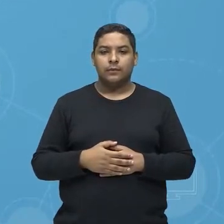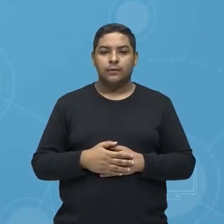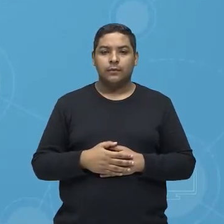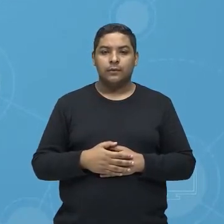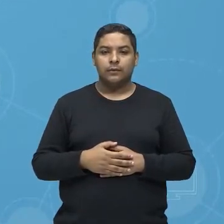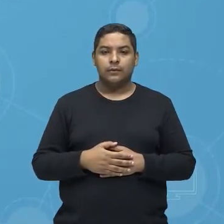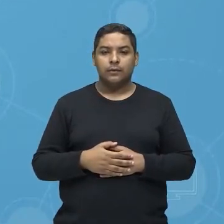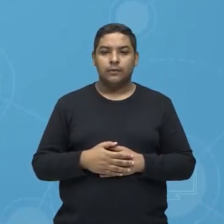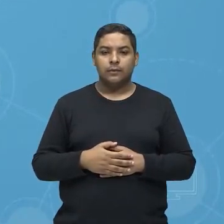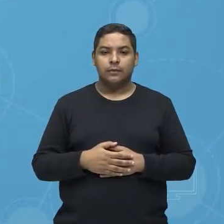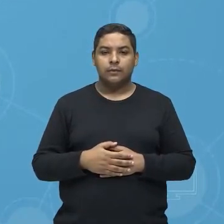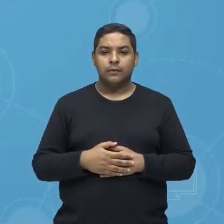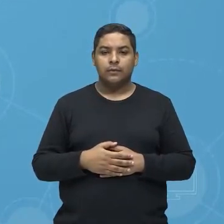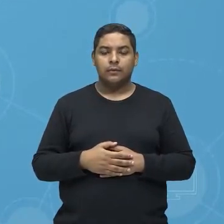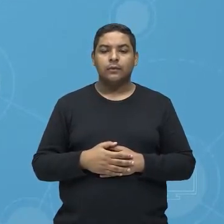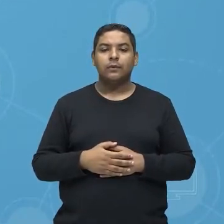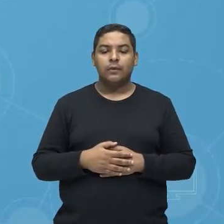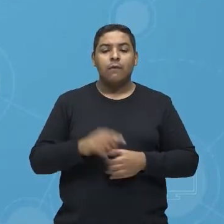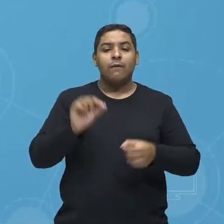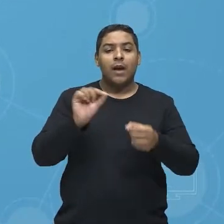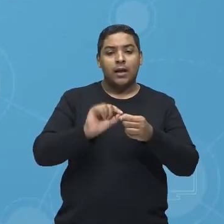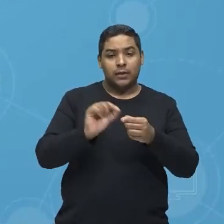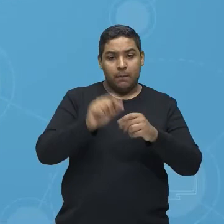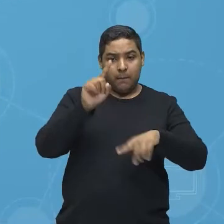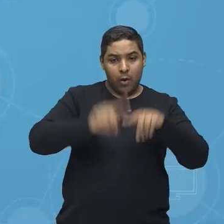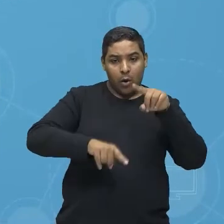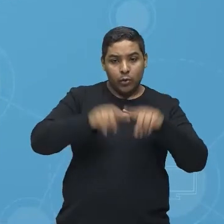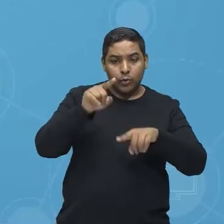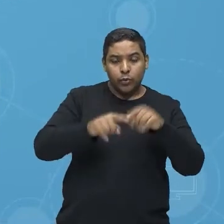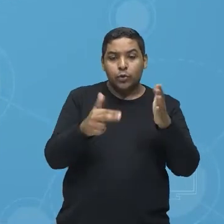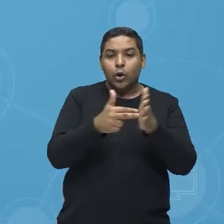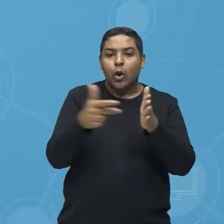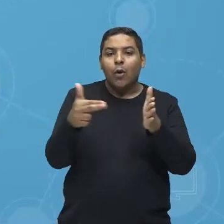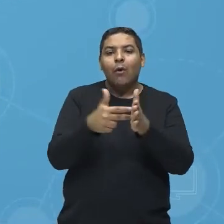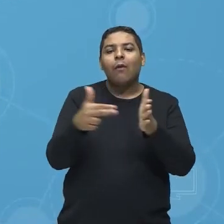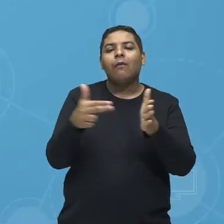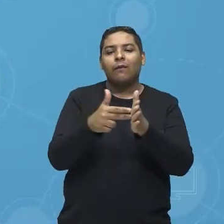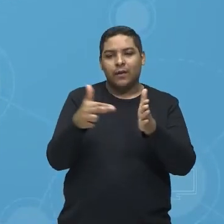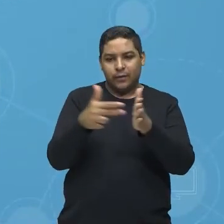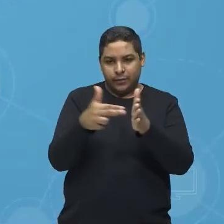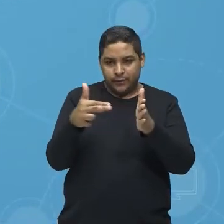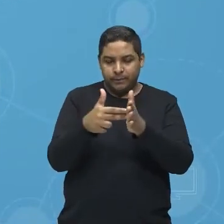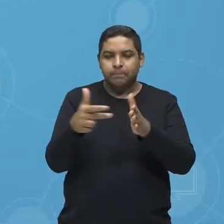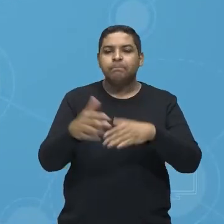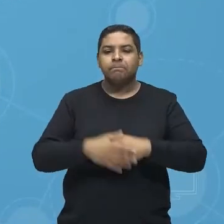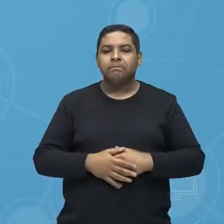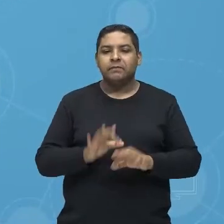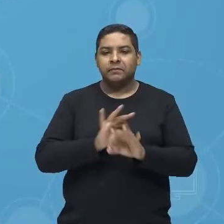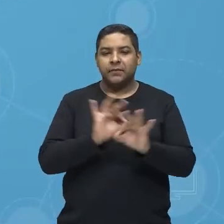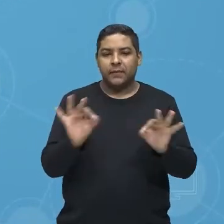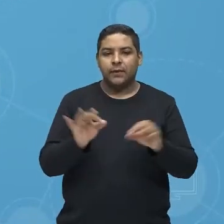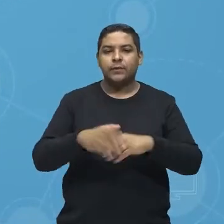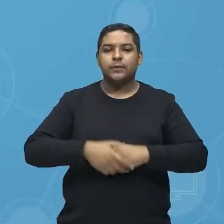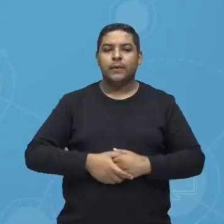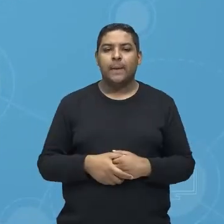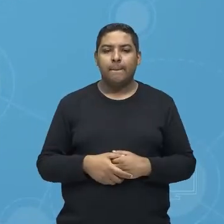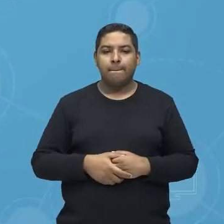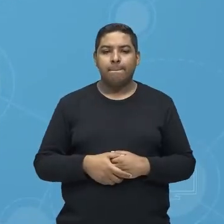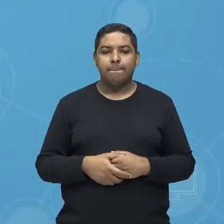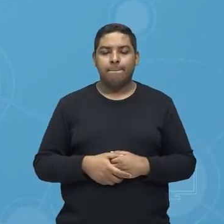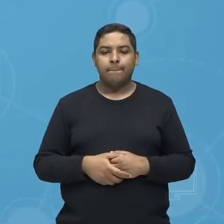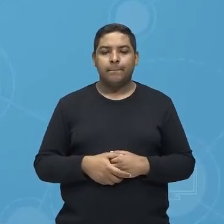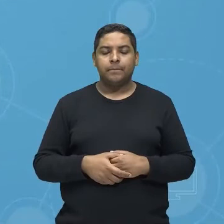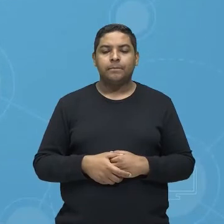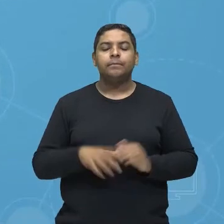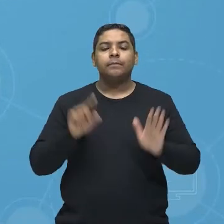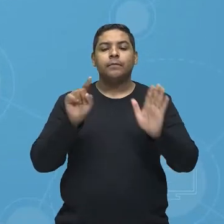questão, fabricando produtos inovadores. Muito bem aí, Maria, muito obrigada. E ela também respondeu aí